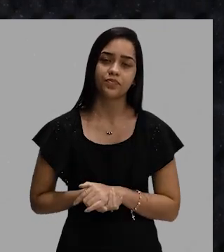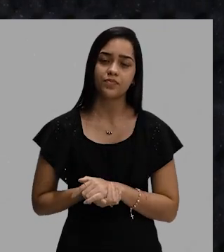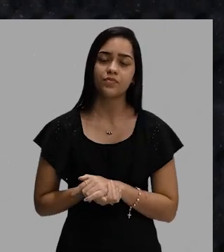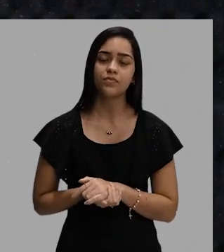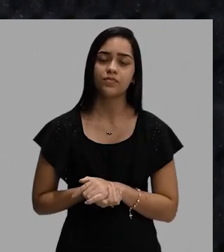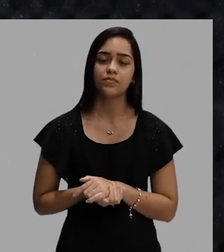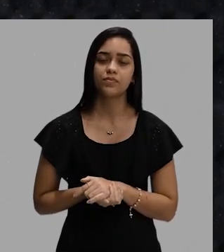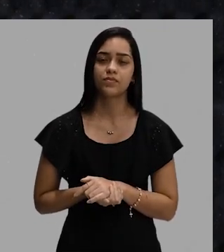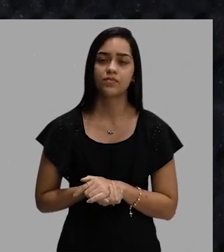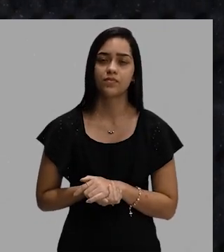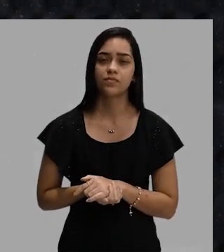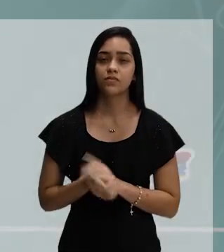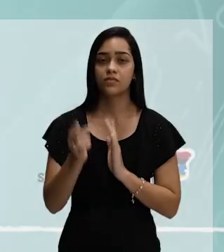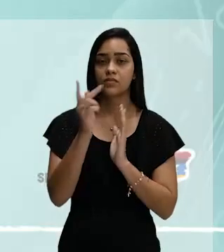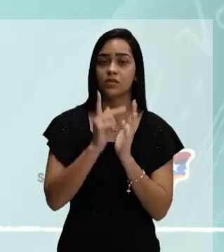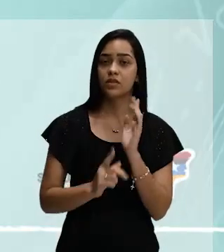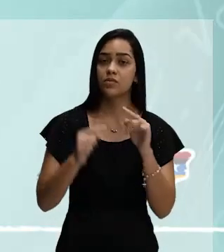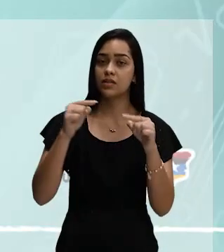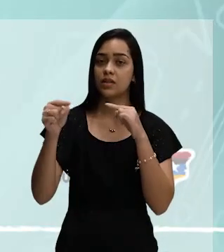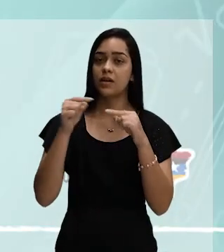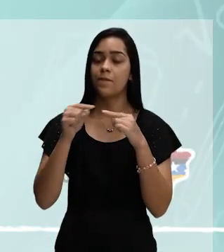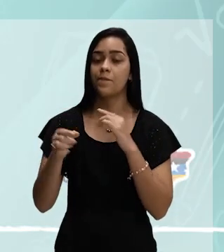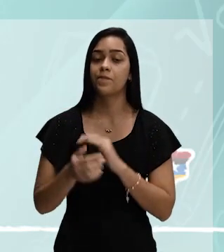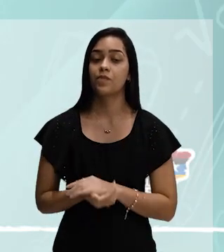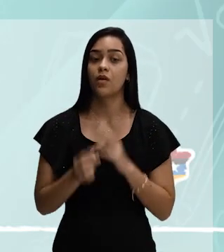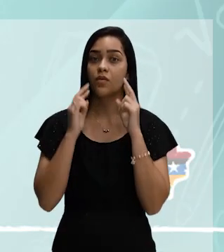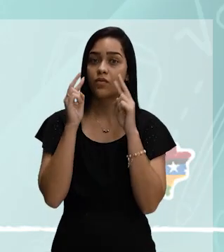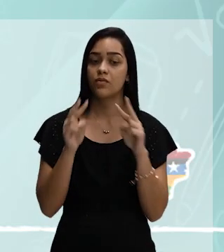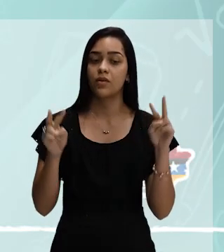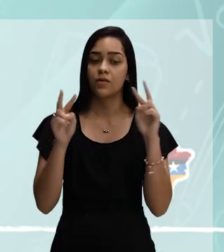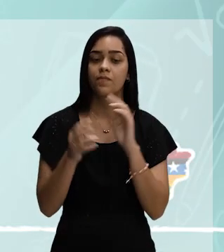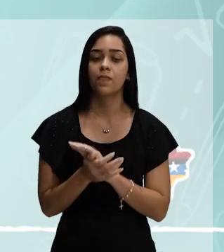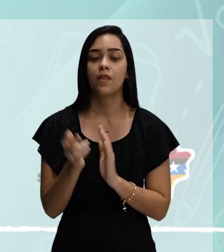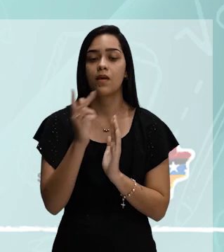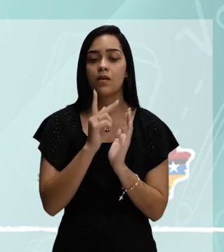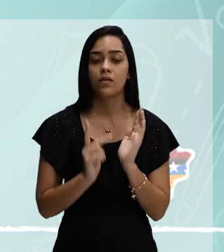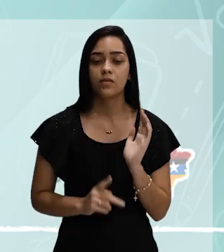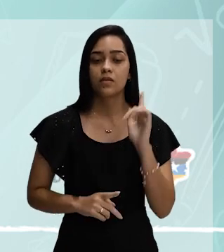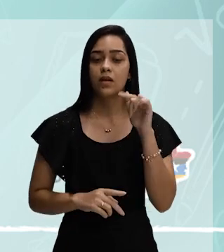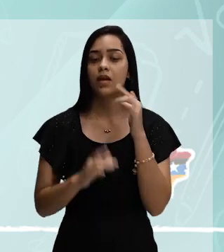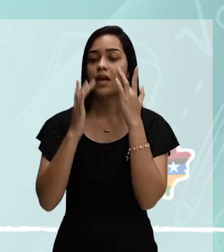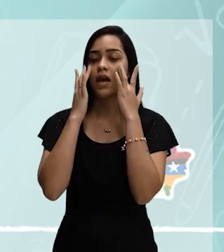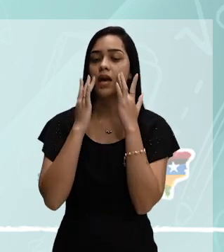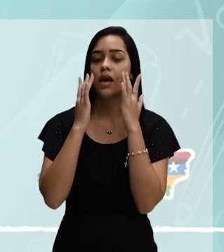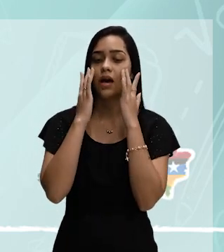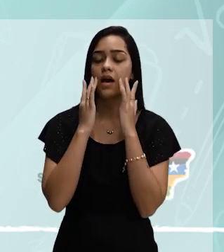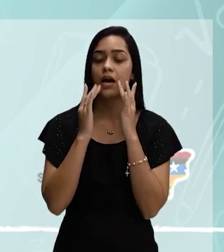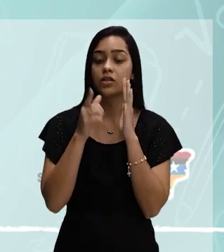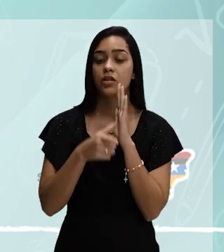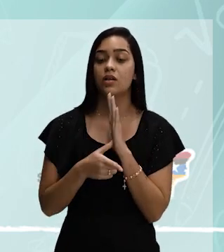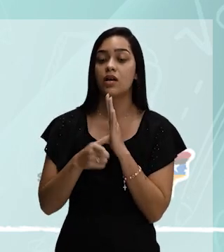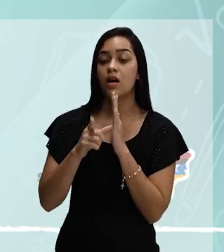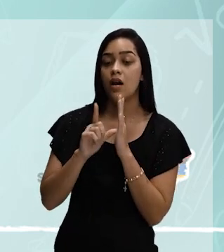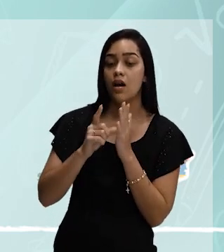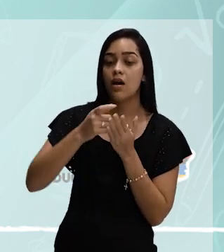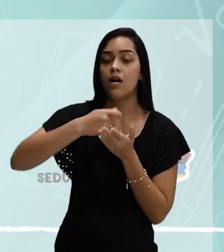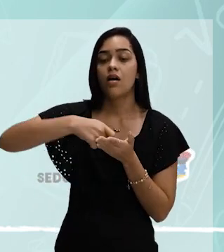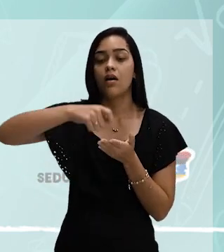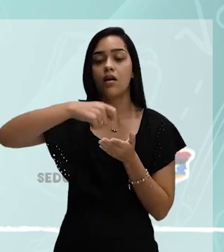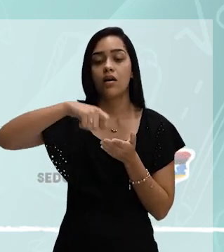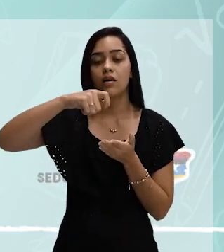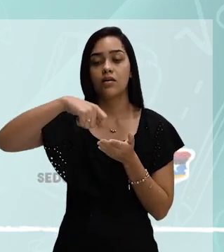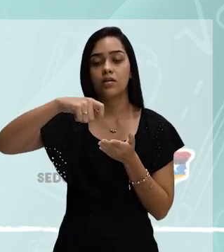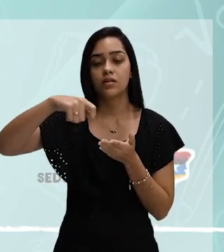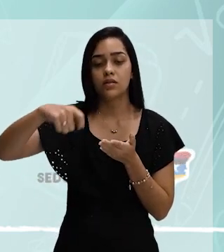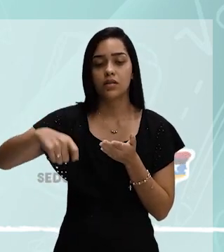de ouvir poesia musicada. Então, acompanhe aí. A poesia, como uma forma